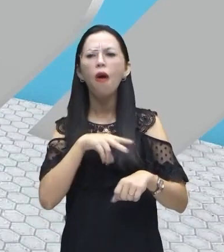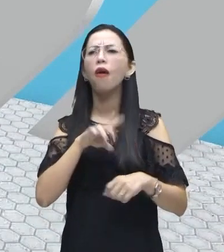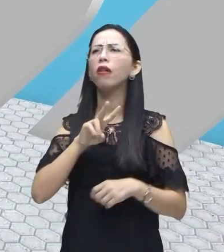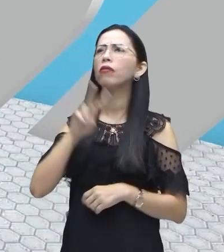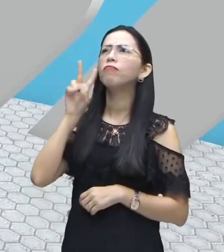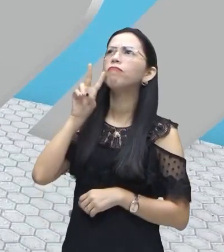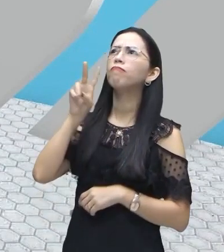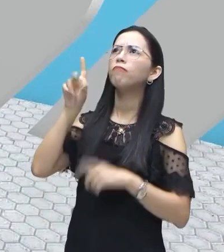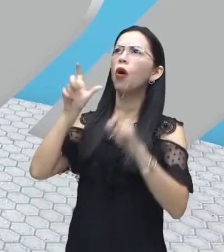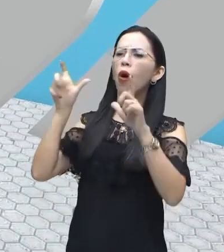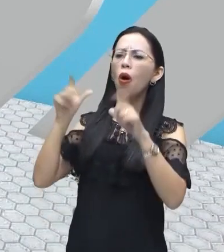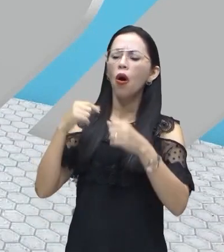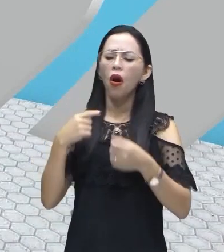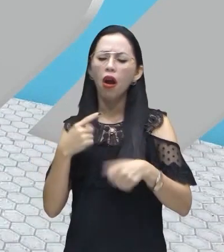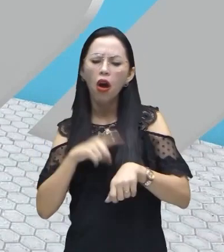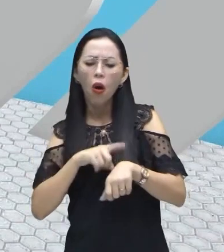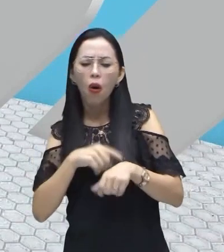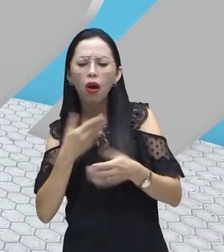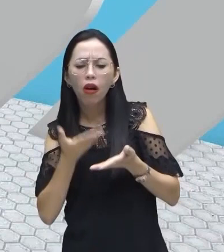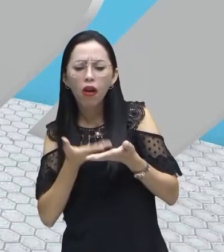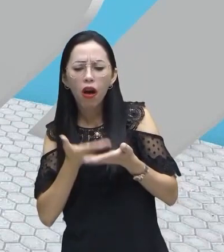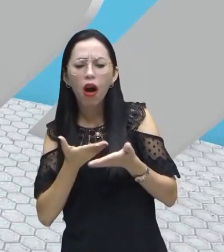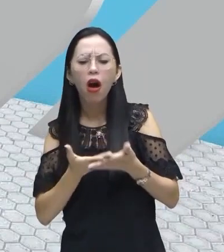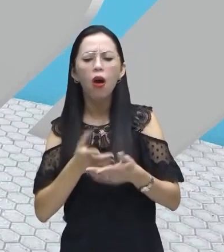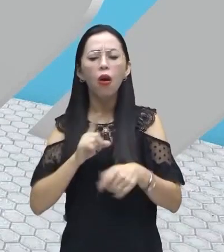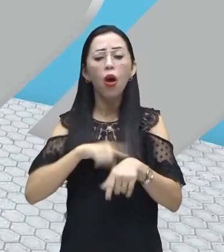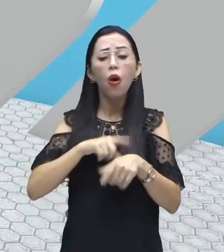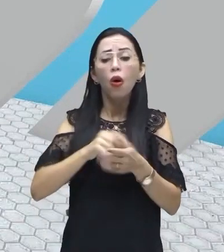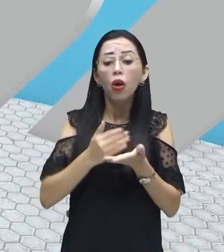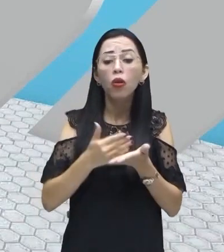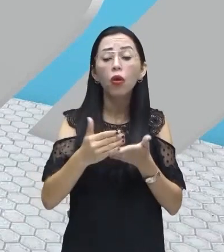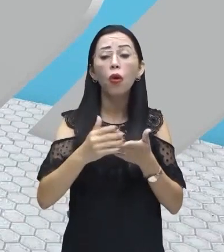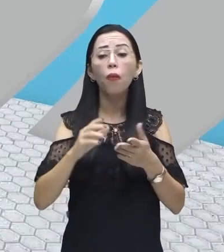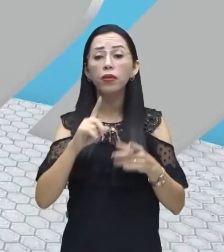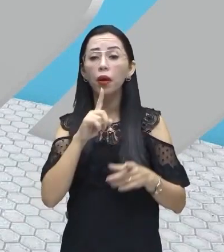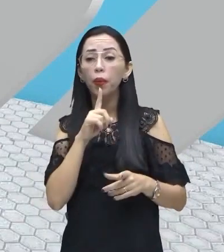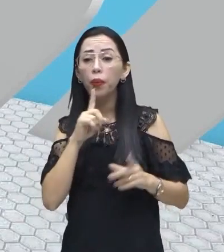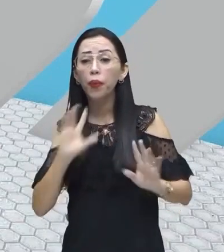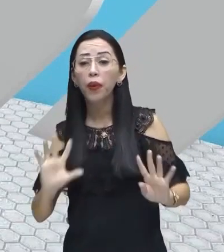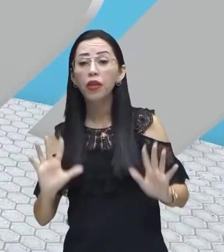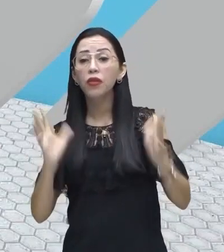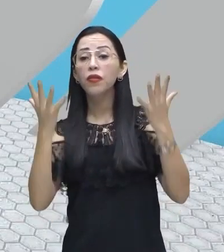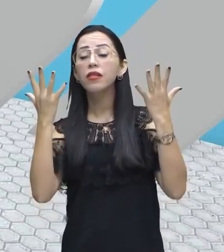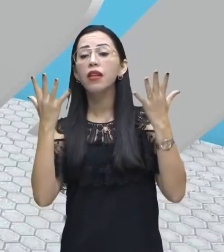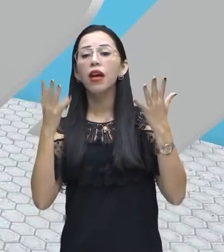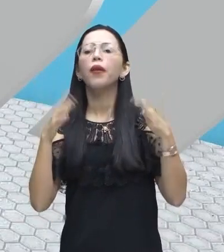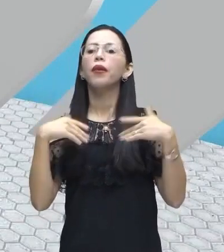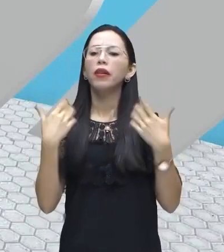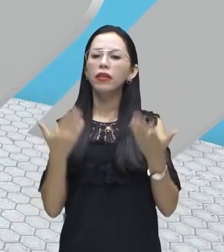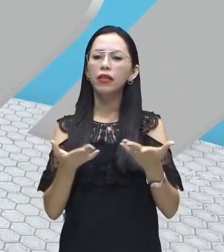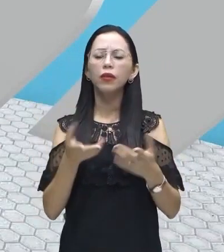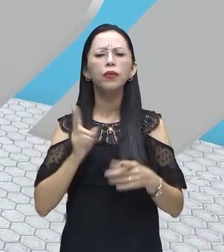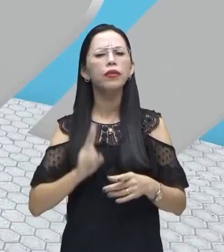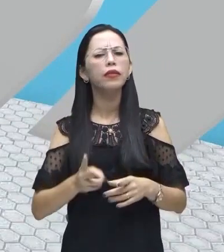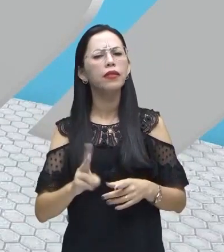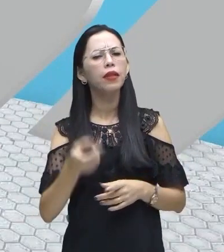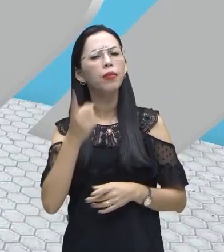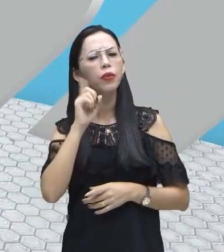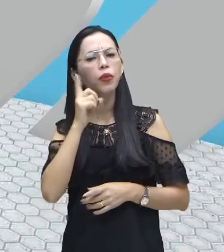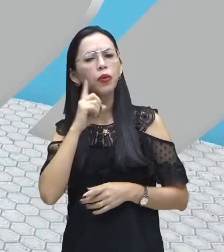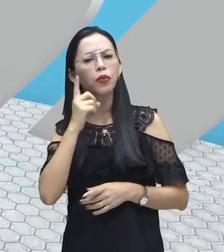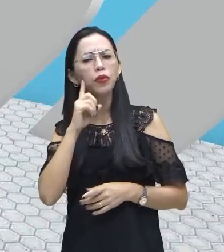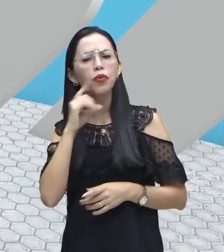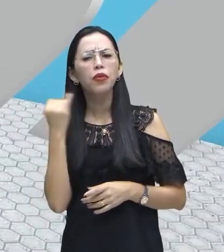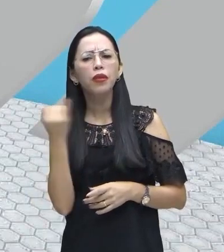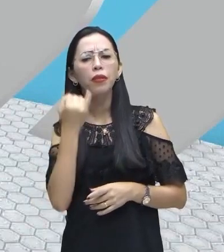vai começar a aula, a hora que vai terminar um aniversário. Então, as medidas de tempo estão presentes no nosso dia a dia. Então, vamos começar com o básico. E qual